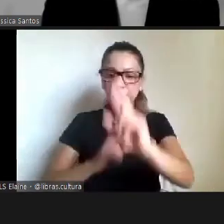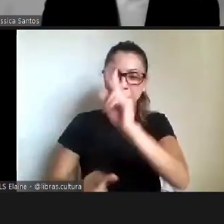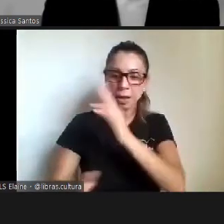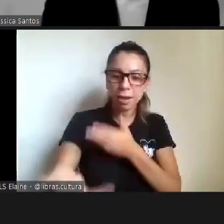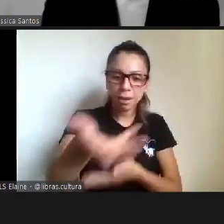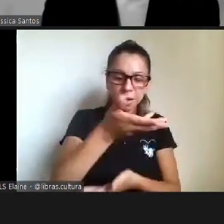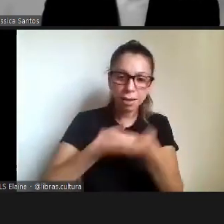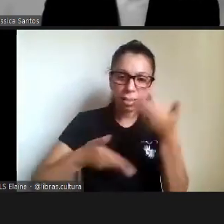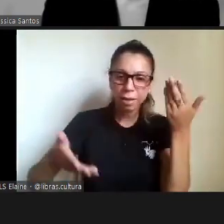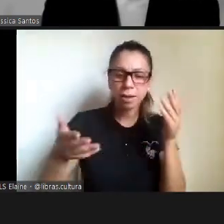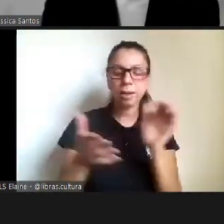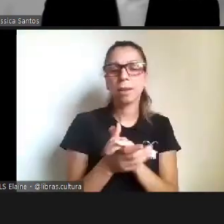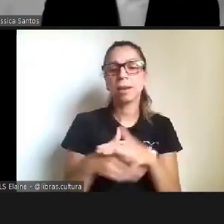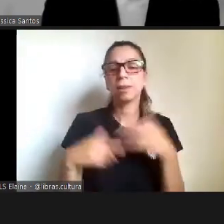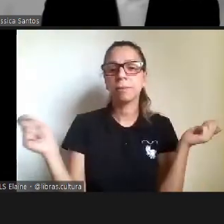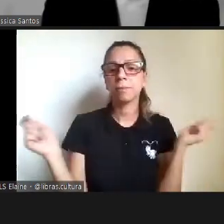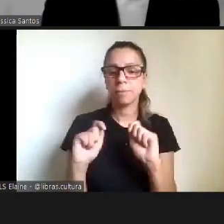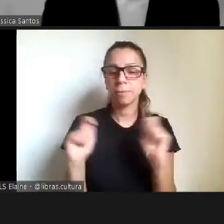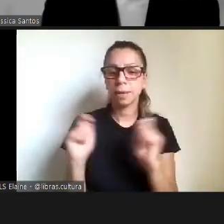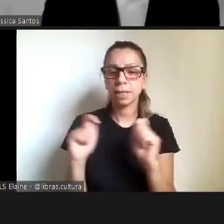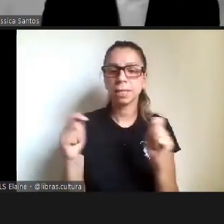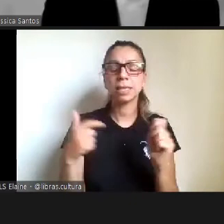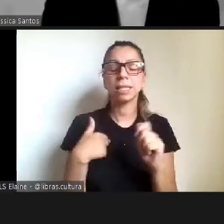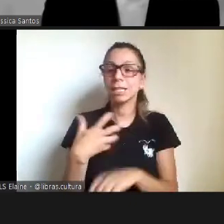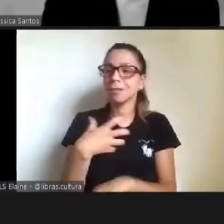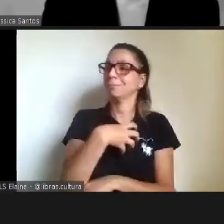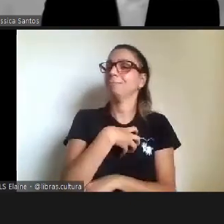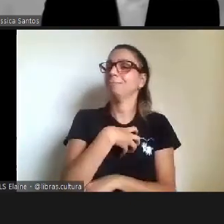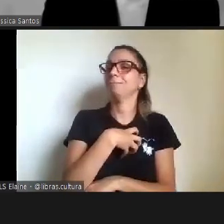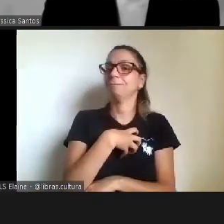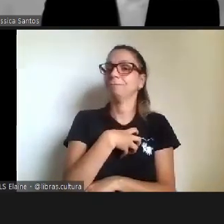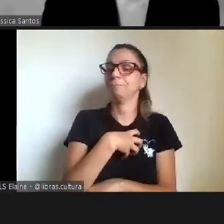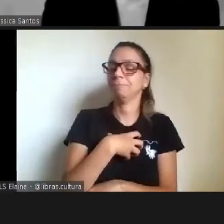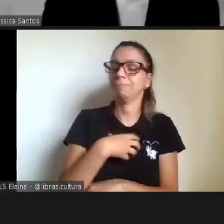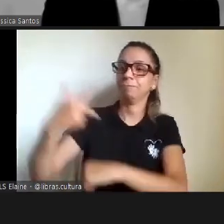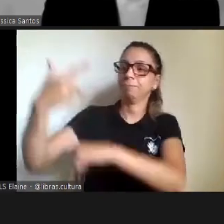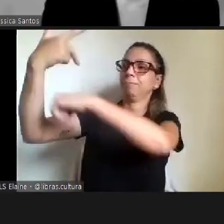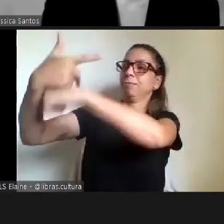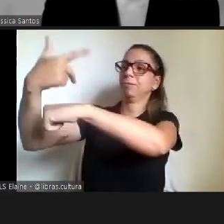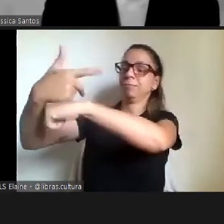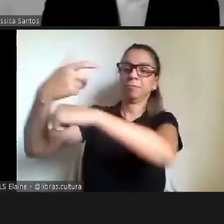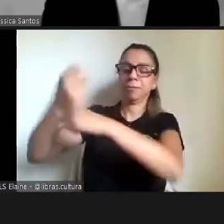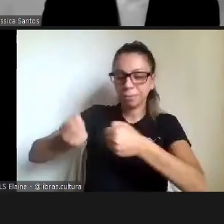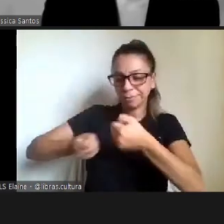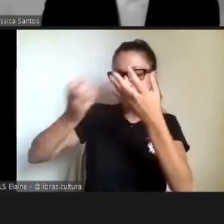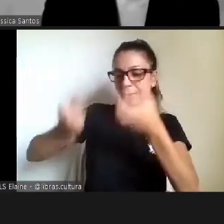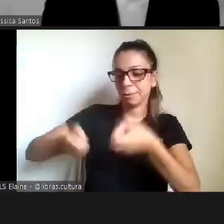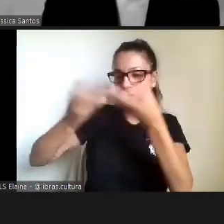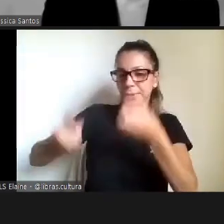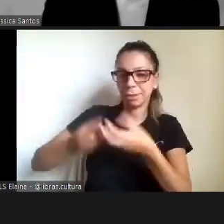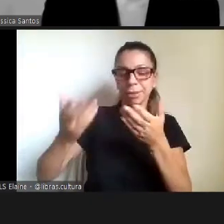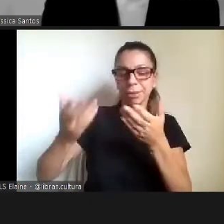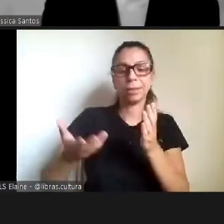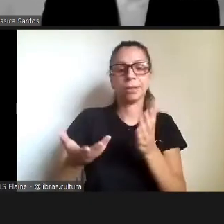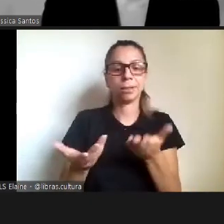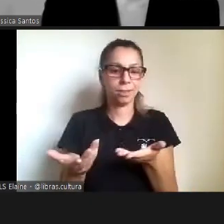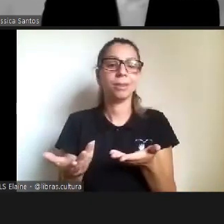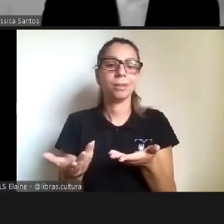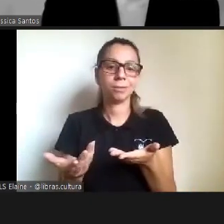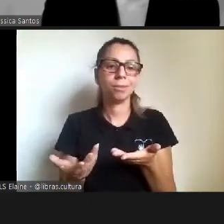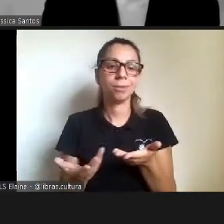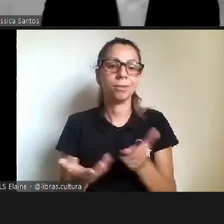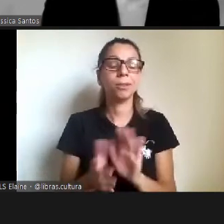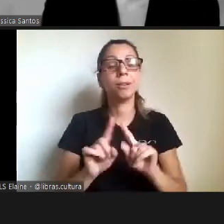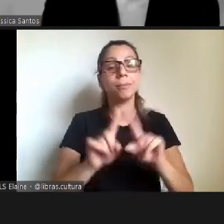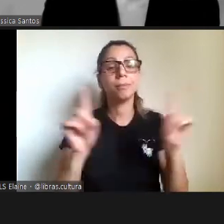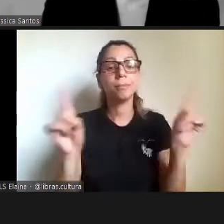ter que produzir duplamente o afeto, né? O seu afeto e o outro afeto que você não recebe,